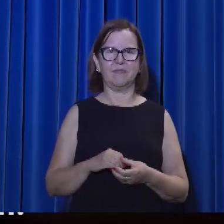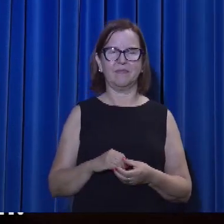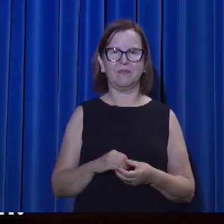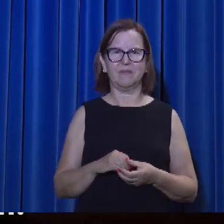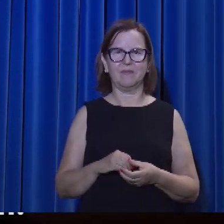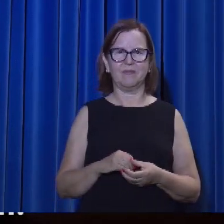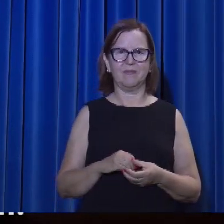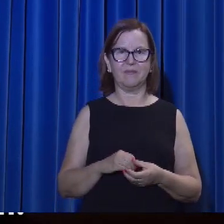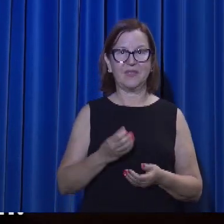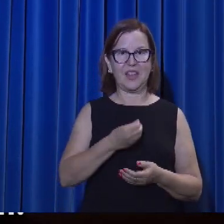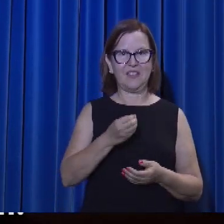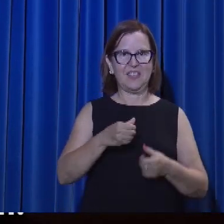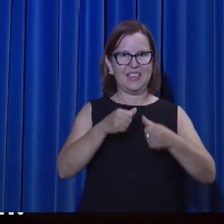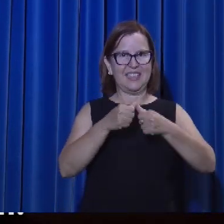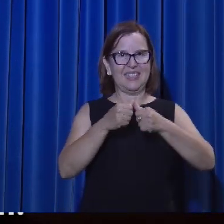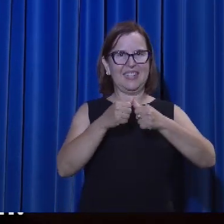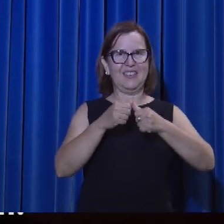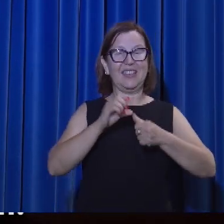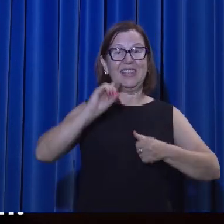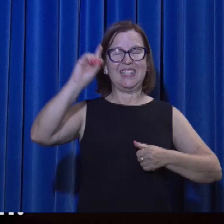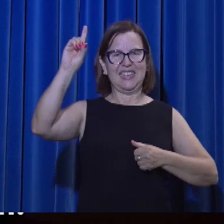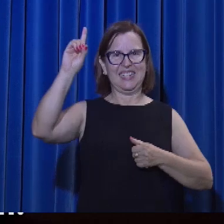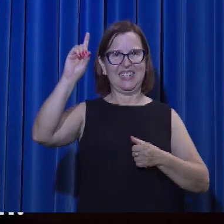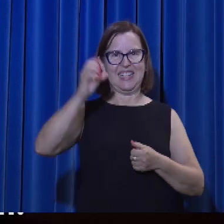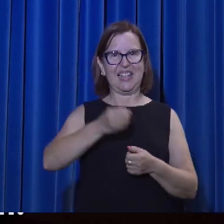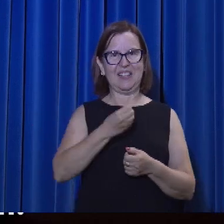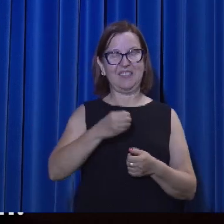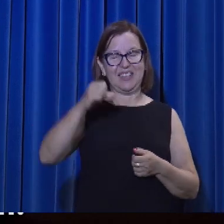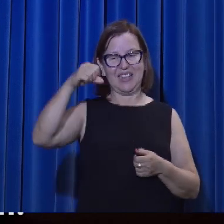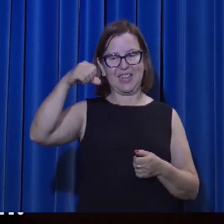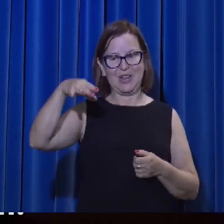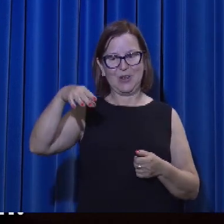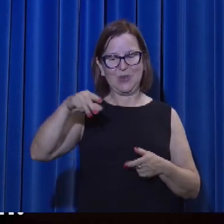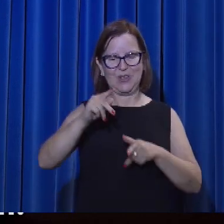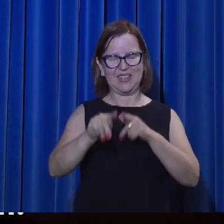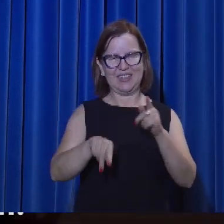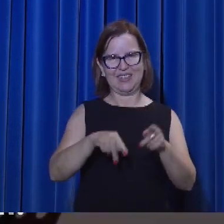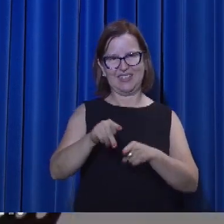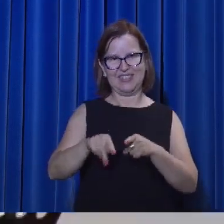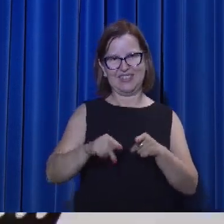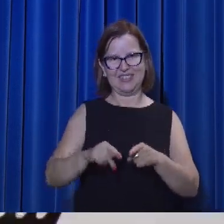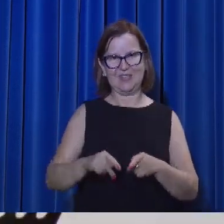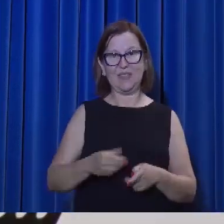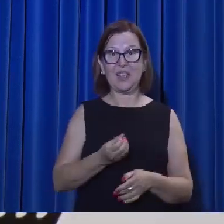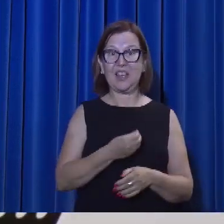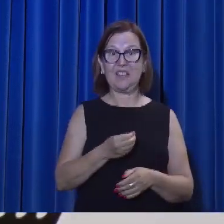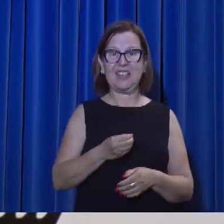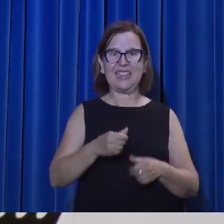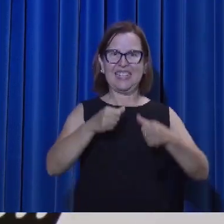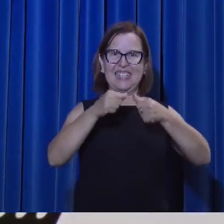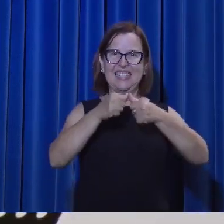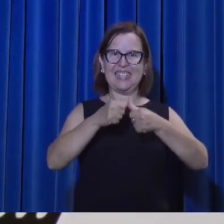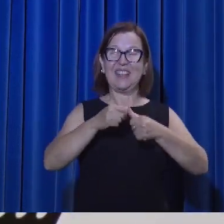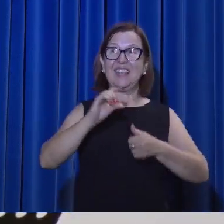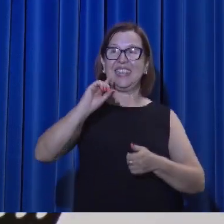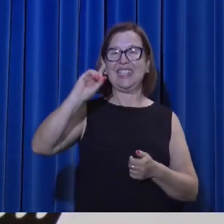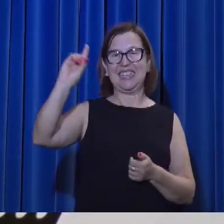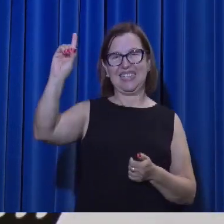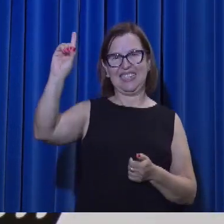A vida estava nele, e a vida era a luz dos homens. A vida estava